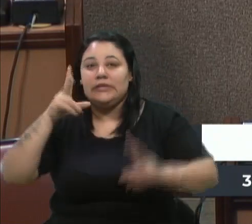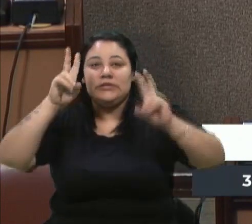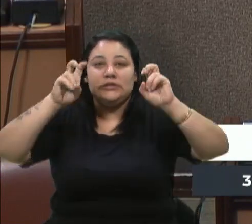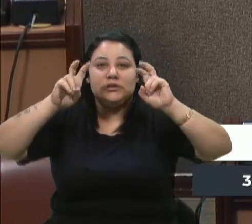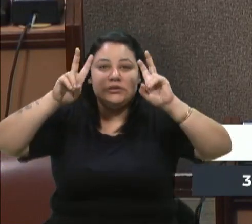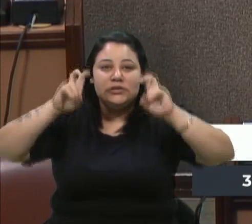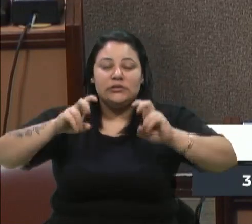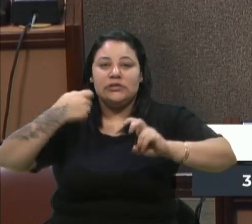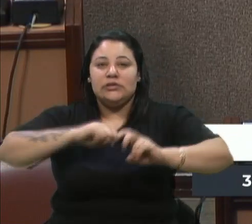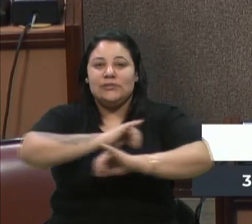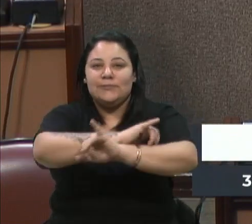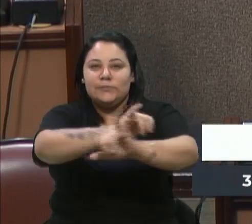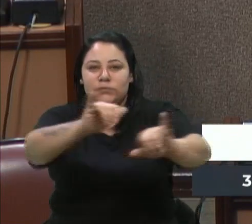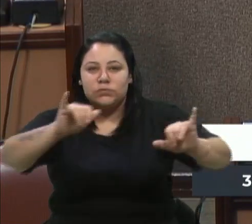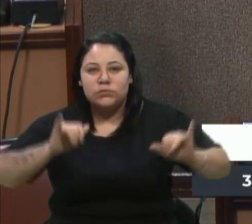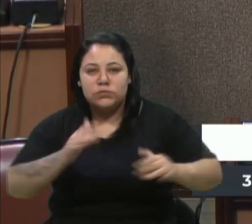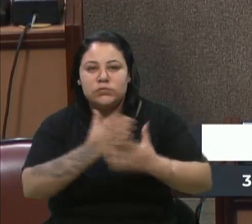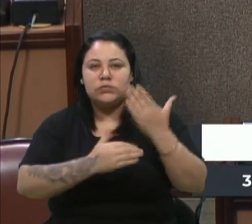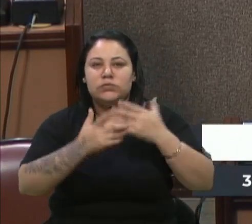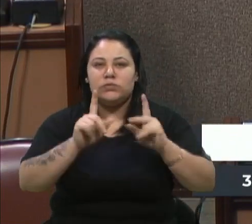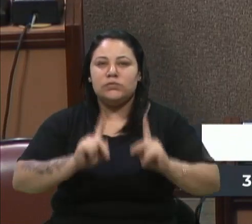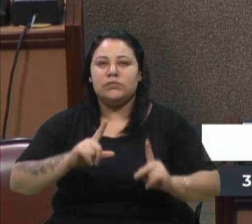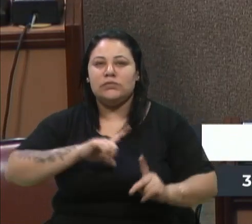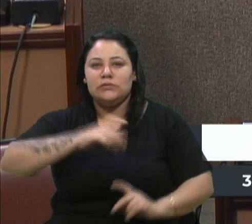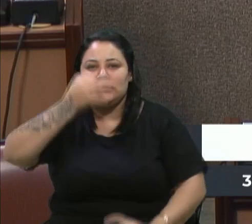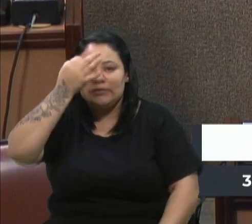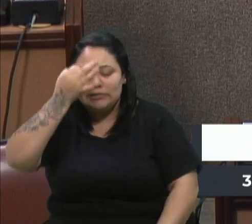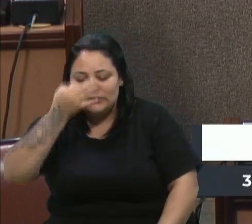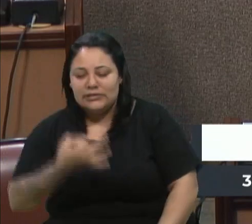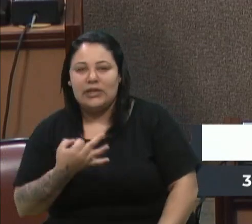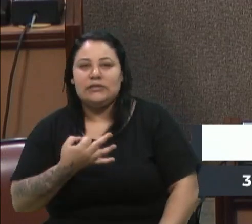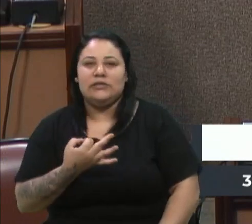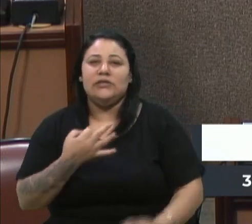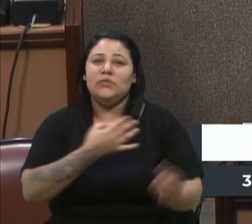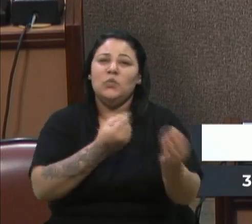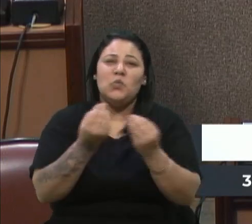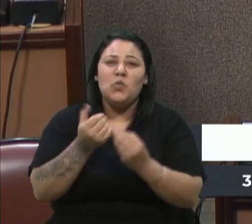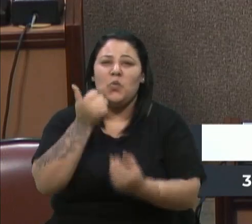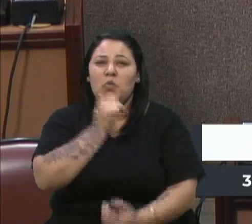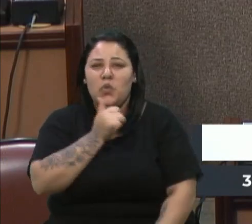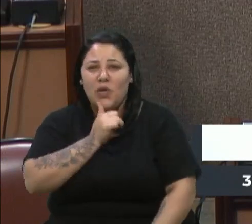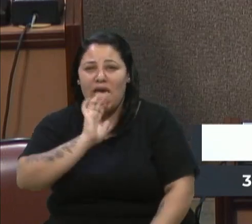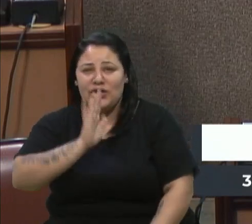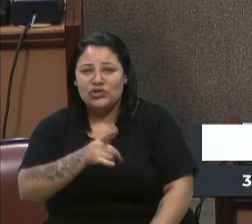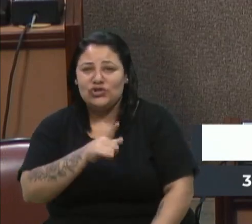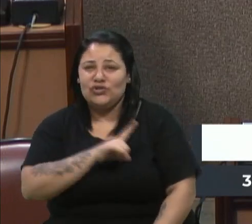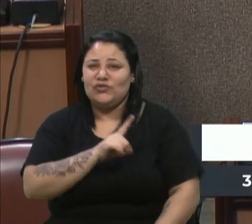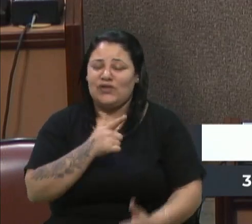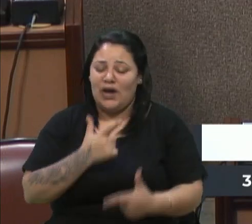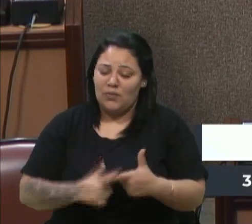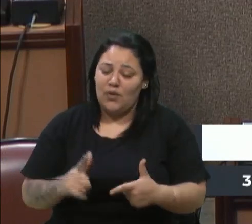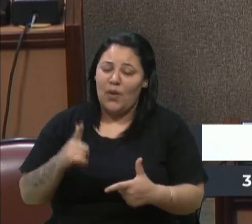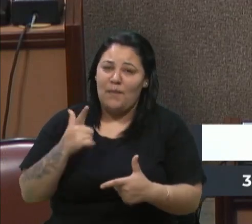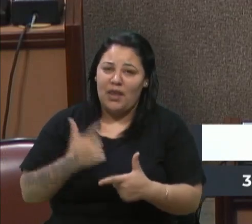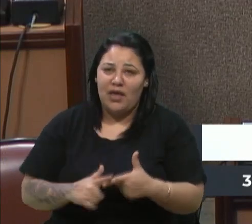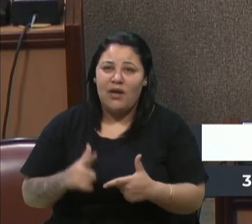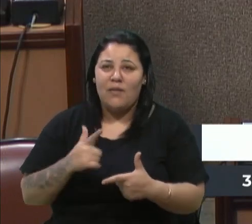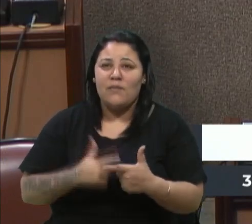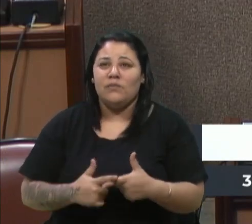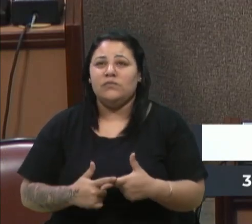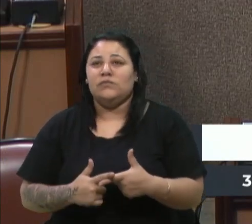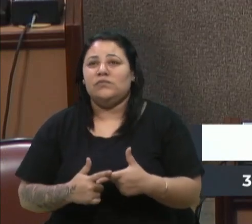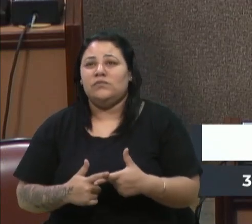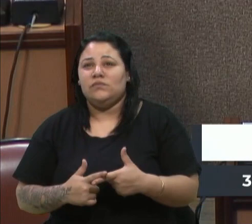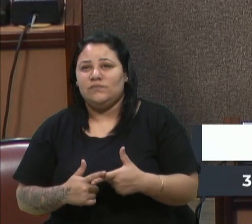levar informações para as pessoas, e eu tenho certeza que muitas mulheres já passaram por esse tipo de situação, por esse tipo